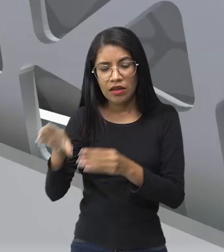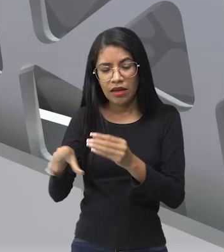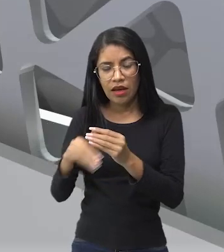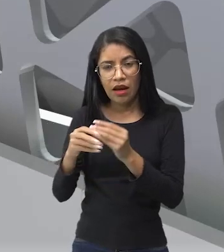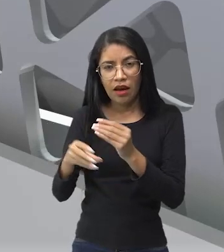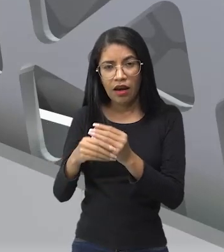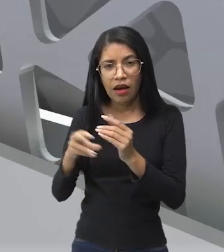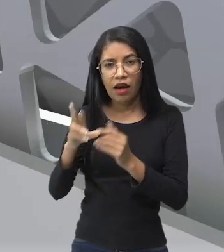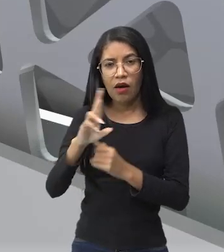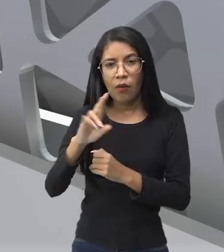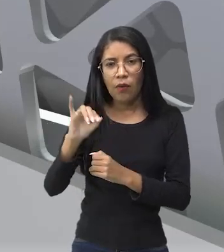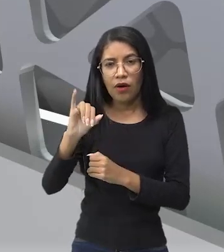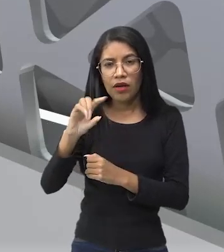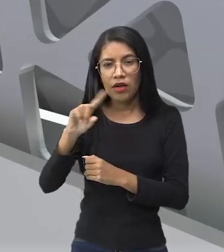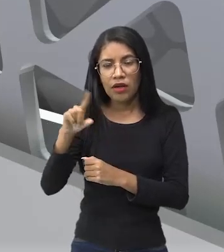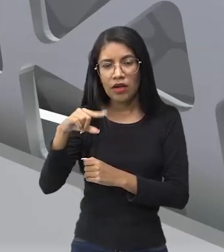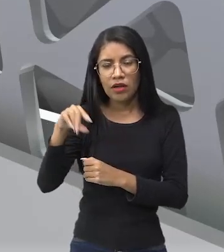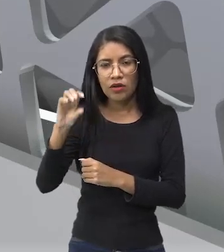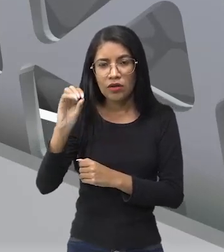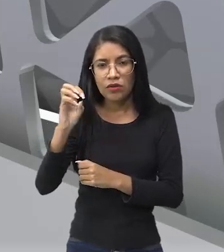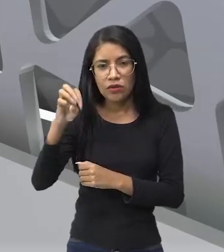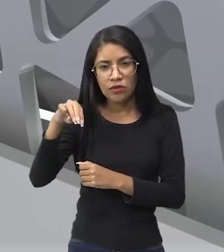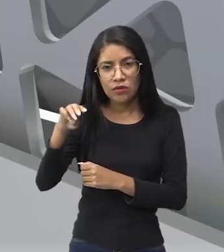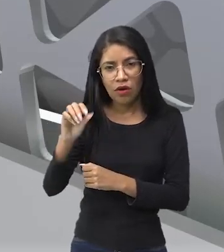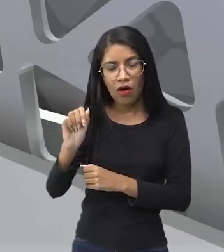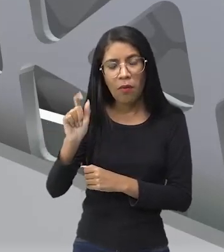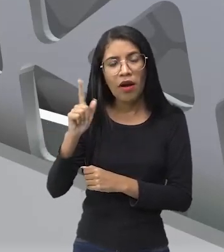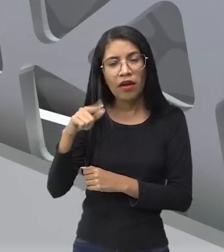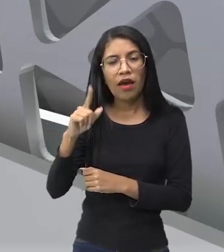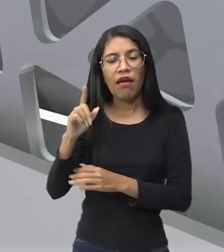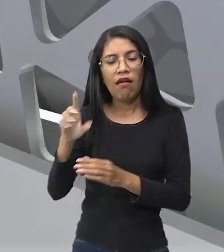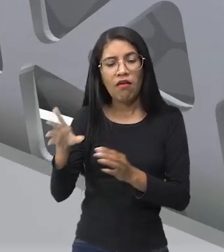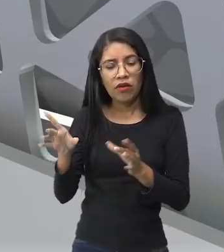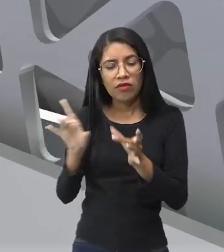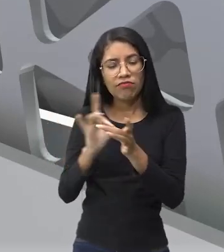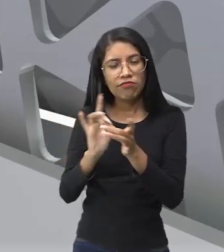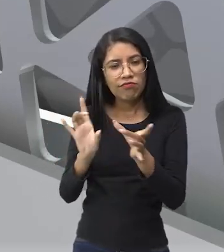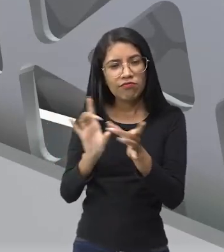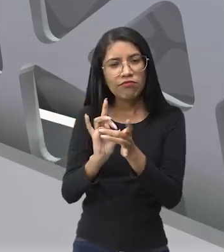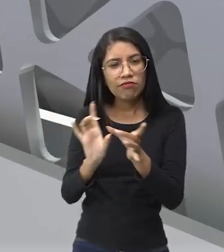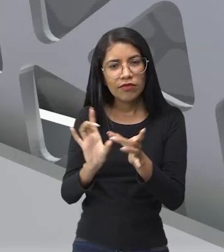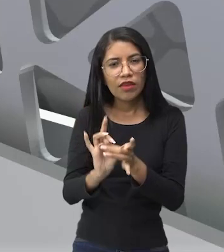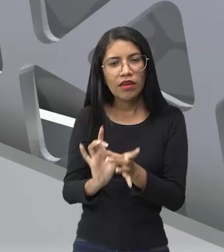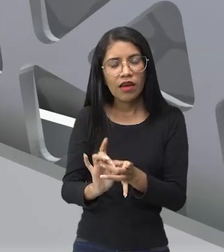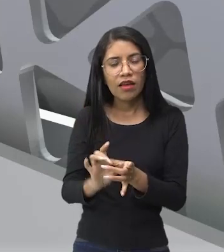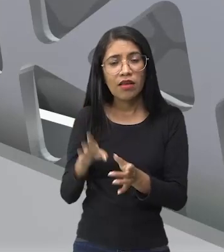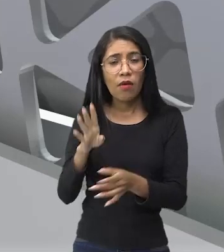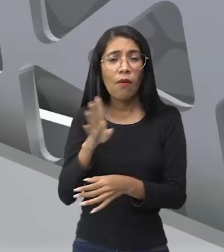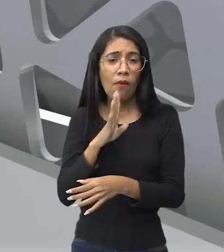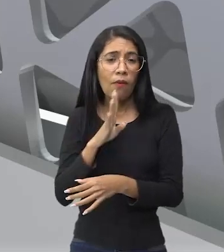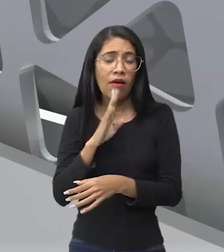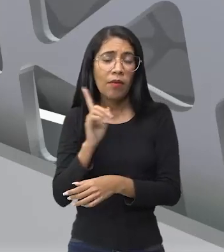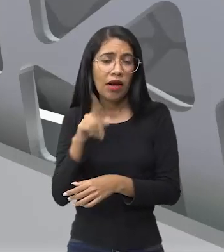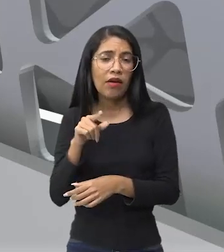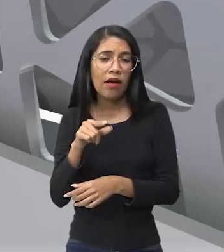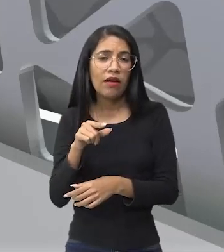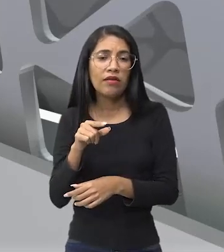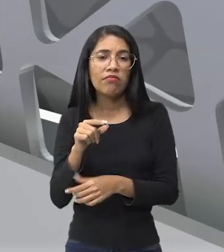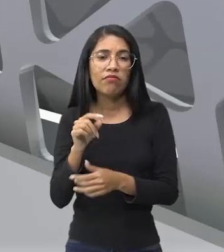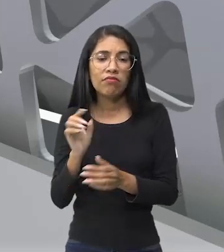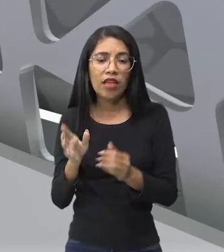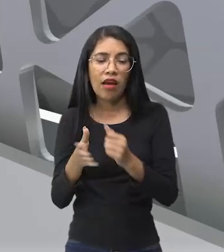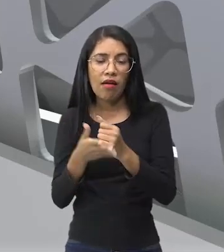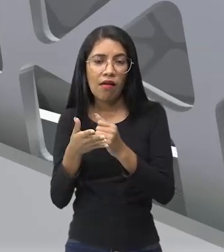formam um rizoma, tá? Esse rizoma é justamente que eles interligam entre si. Então, o conhecimento é isso. Existe